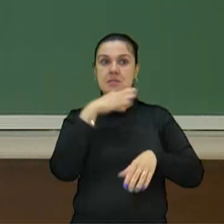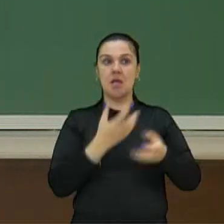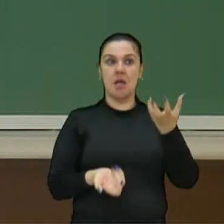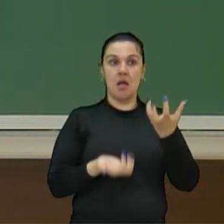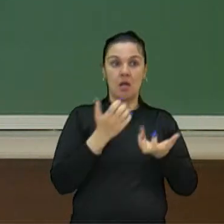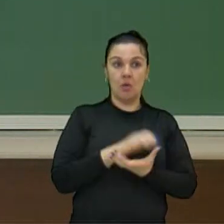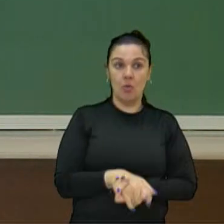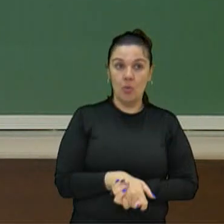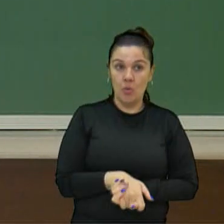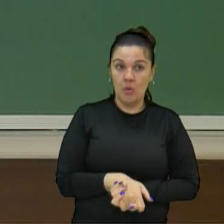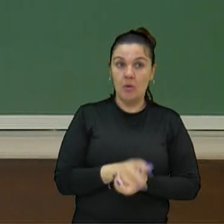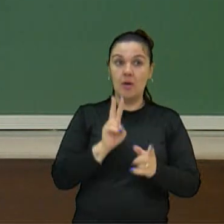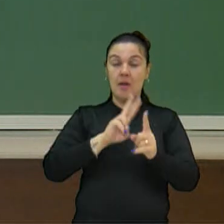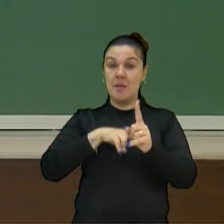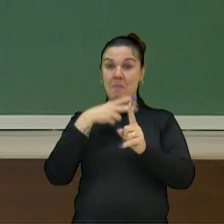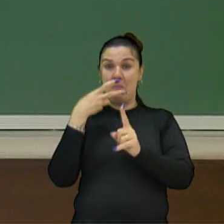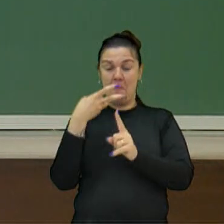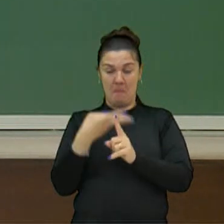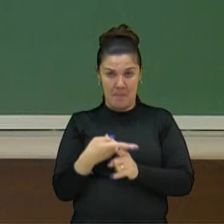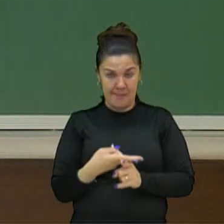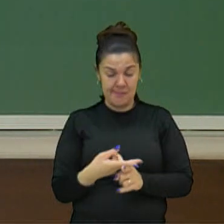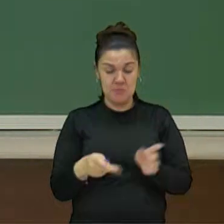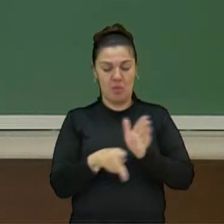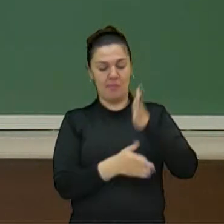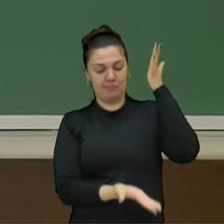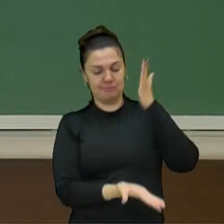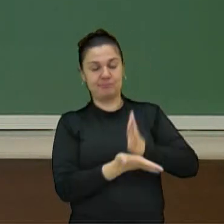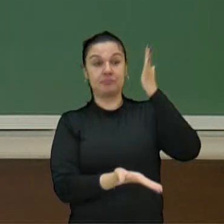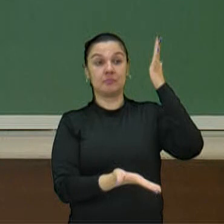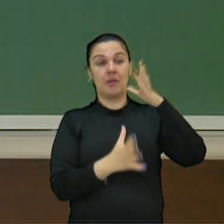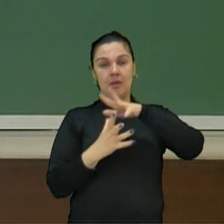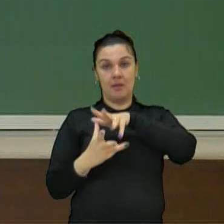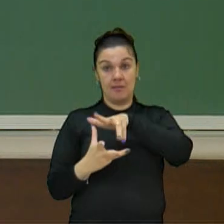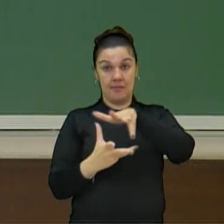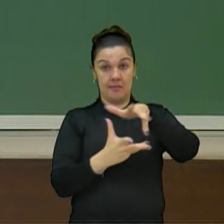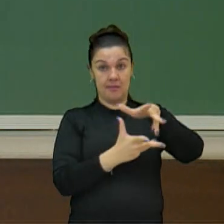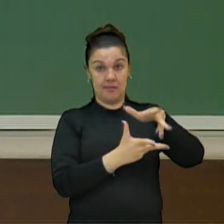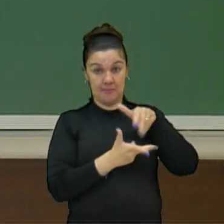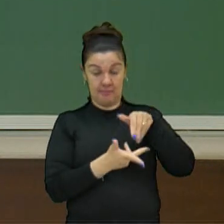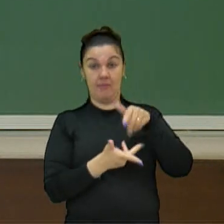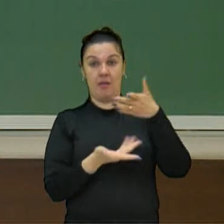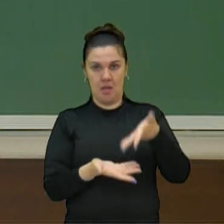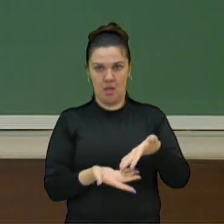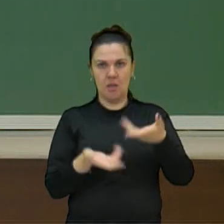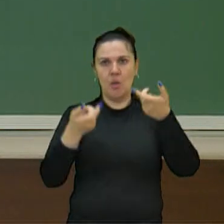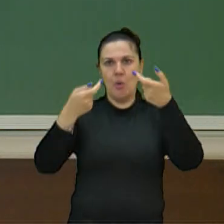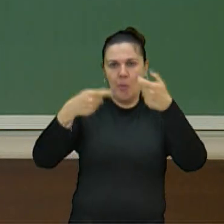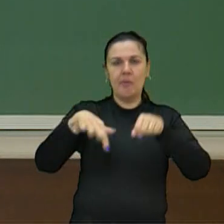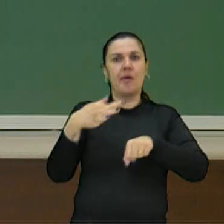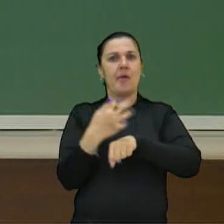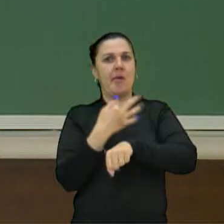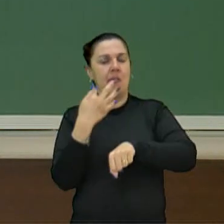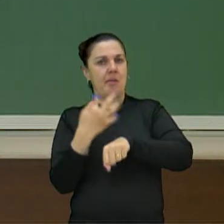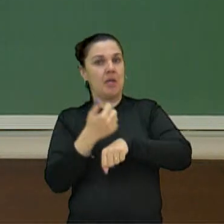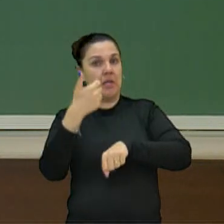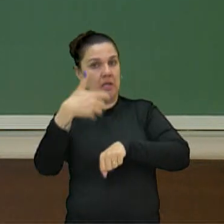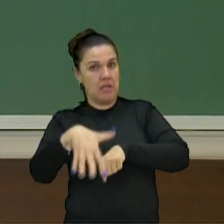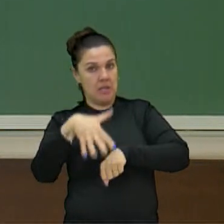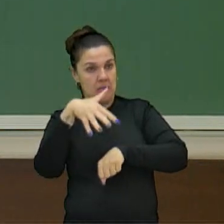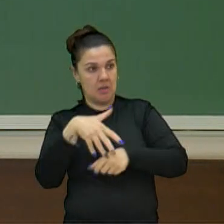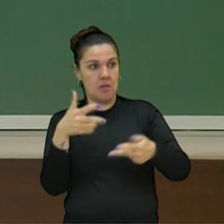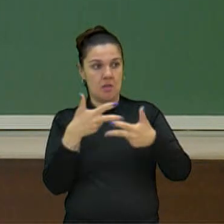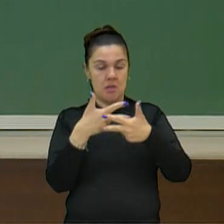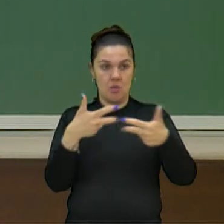Terra. Então é algo meio difícil, né, para alguns acreditarem, porque realmente tem que ter um organismo suportar muitas